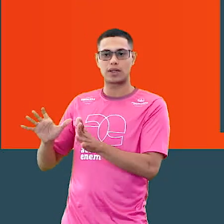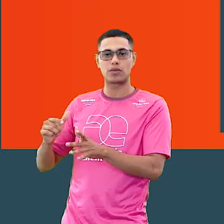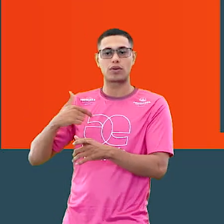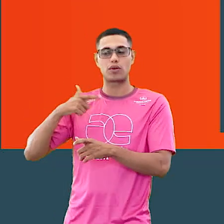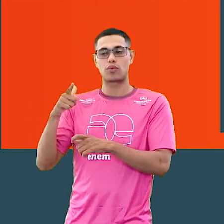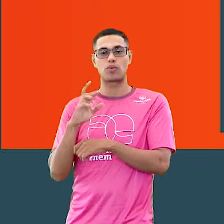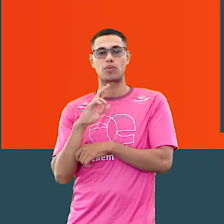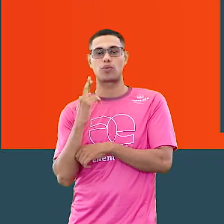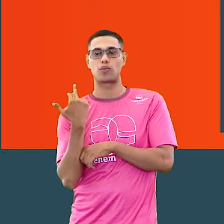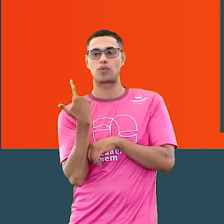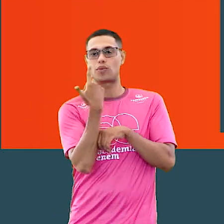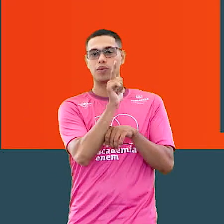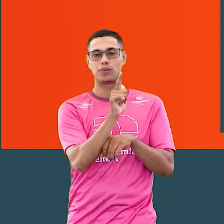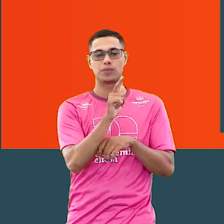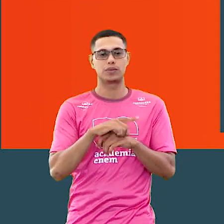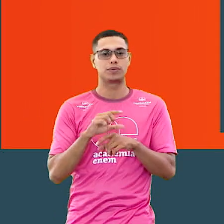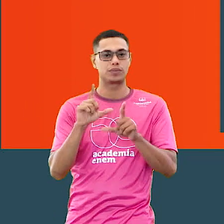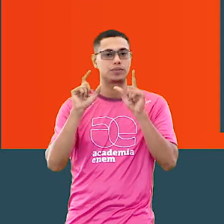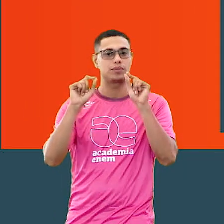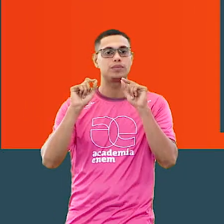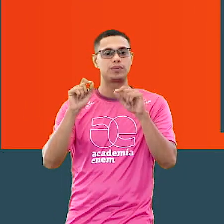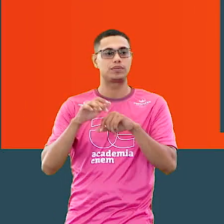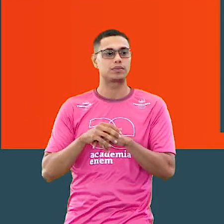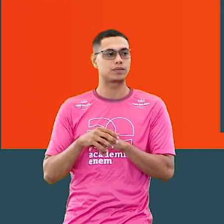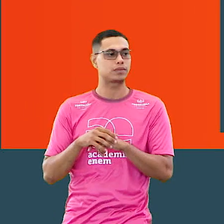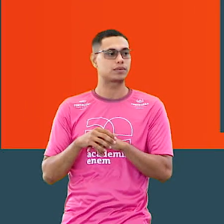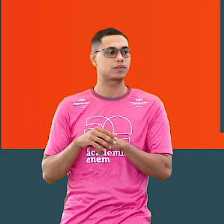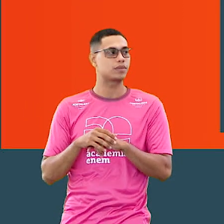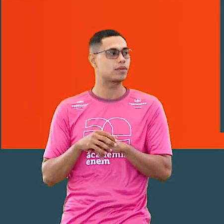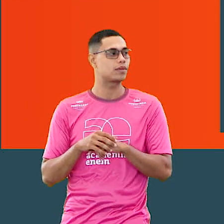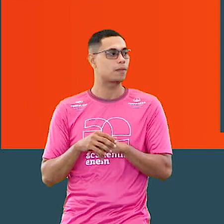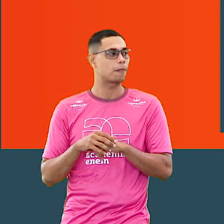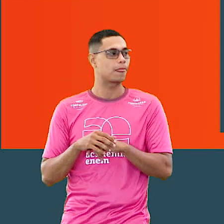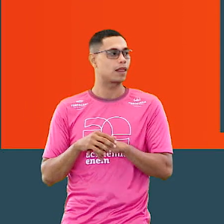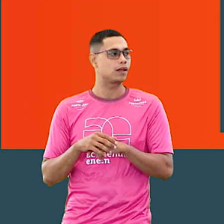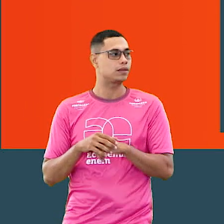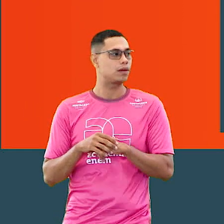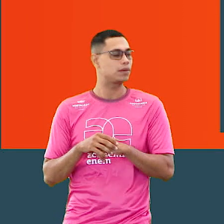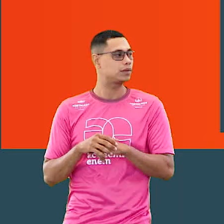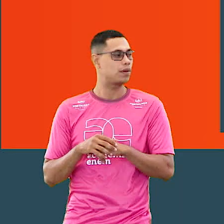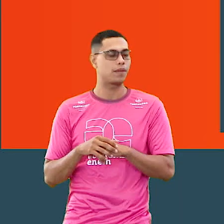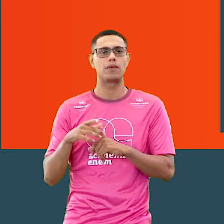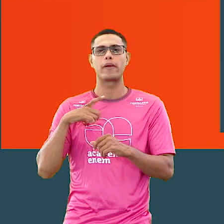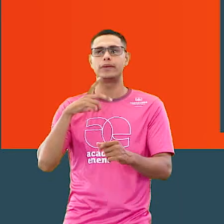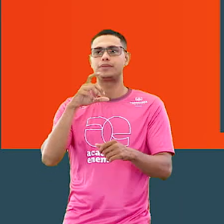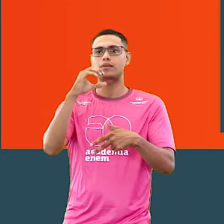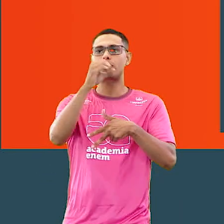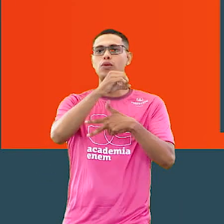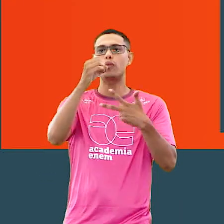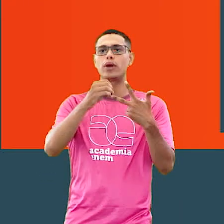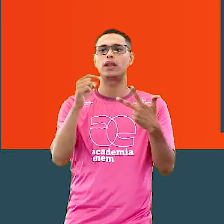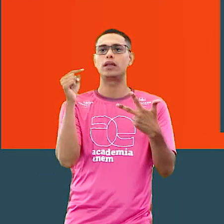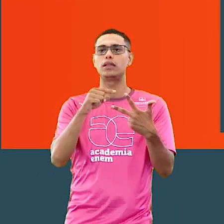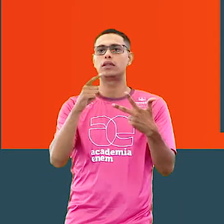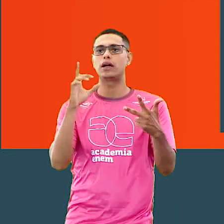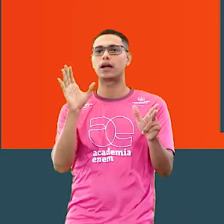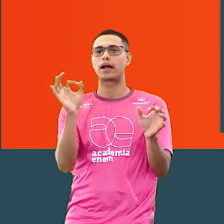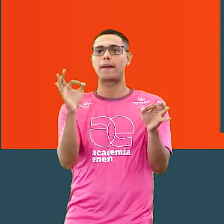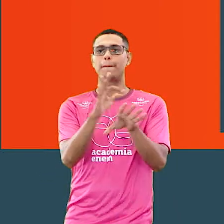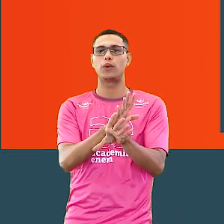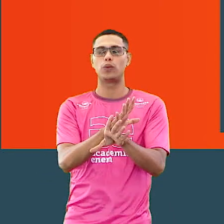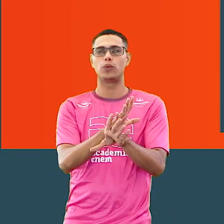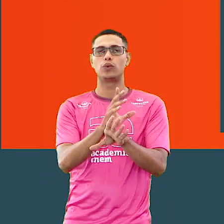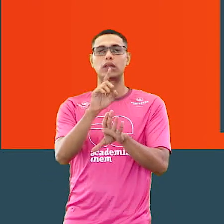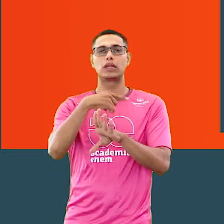tá? Então, assim, eu vim conversar um pouquinho com vocês sobre depois do Enem. E aí, o que é que